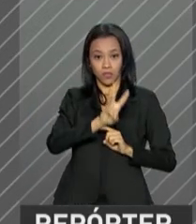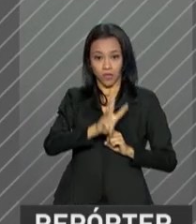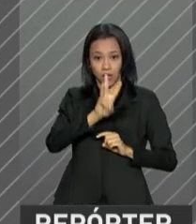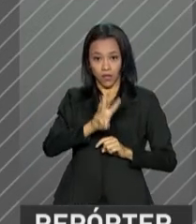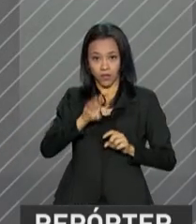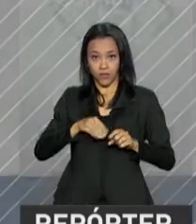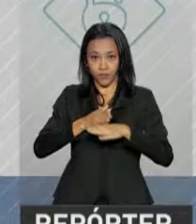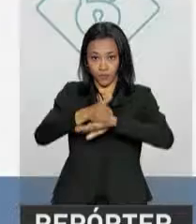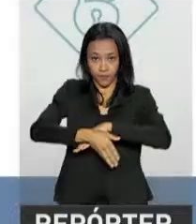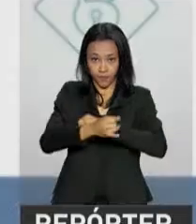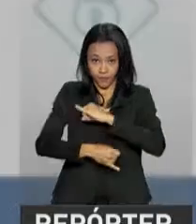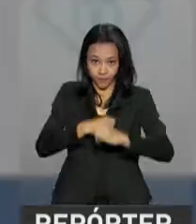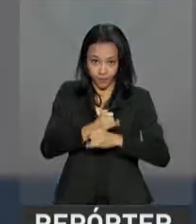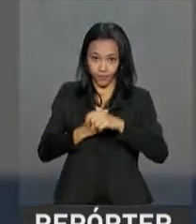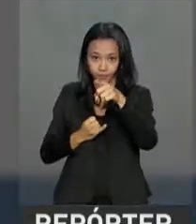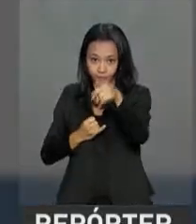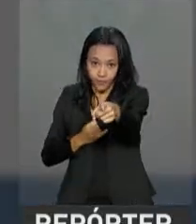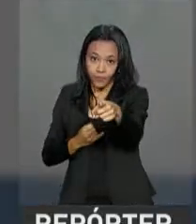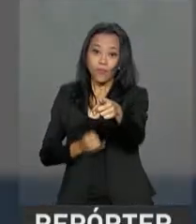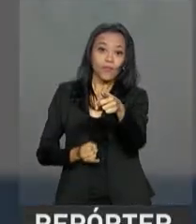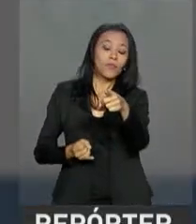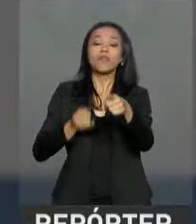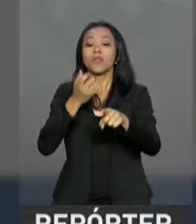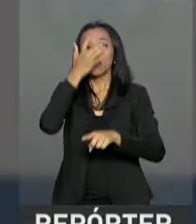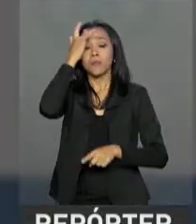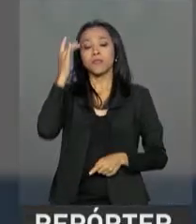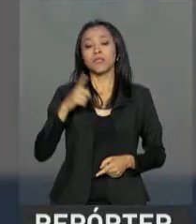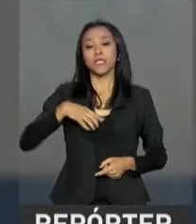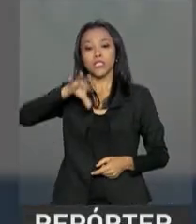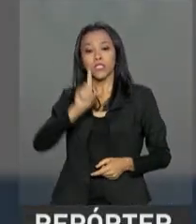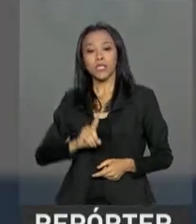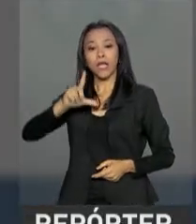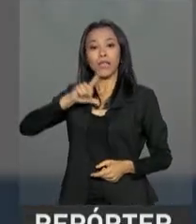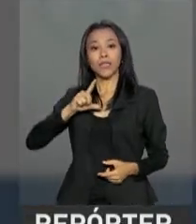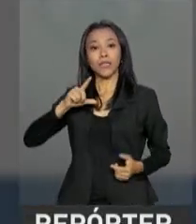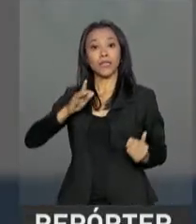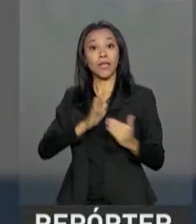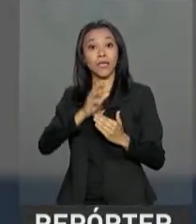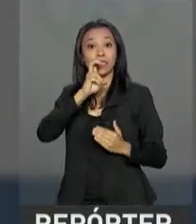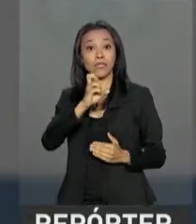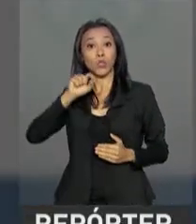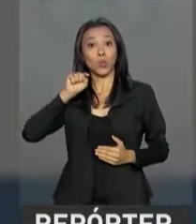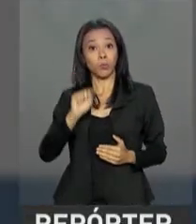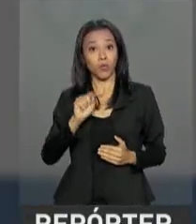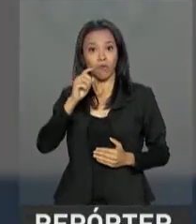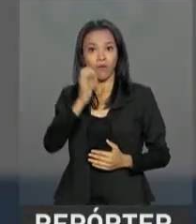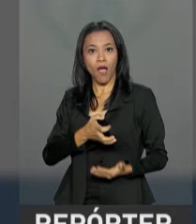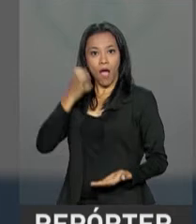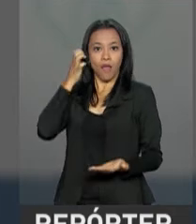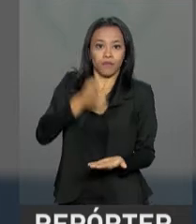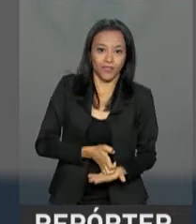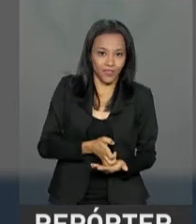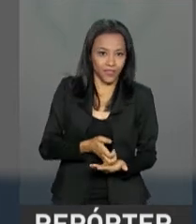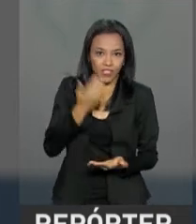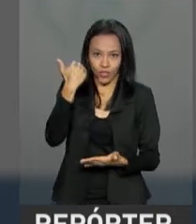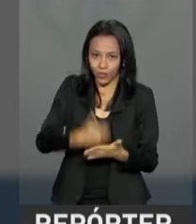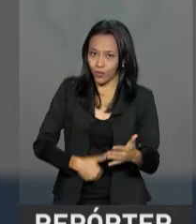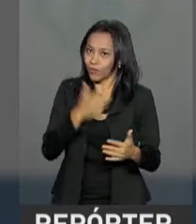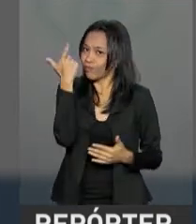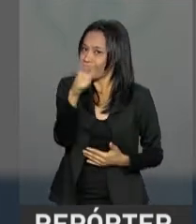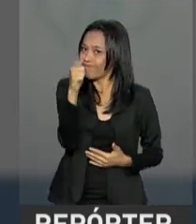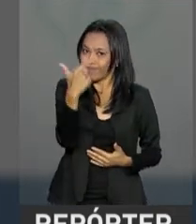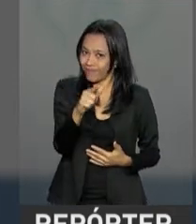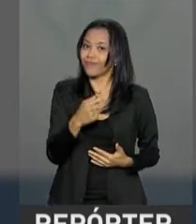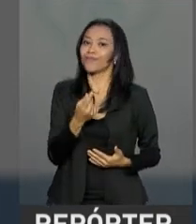com.br os poupadores que têm direito a até 5 mil reais vão receber o dinheiro à vista sem qualquer desconto